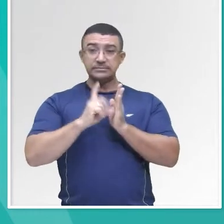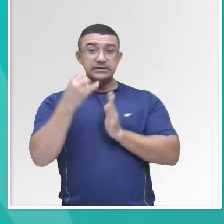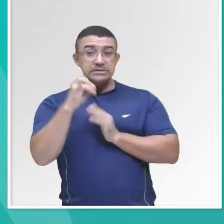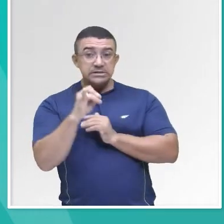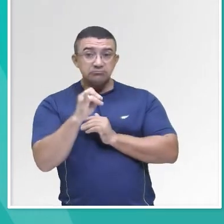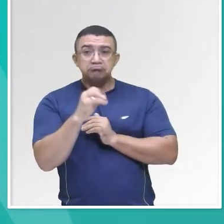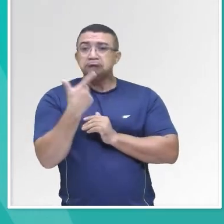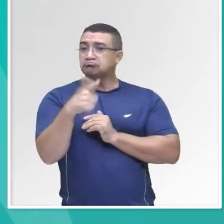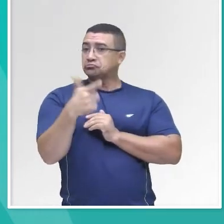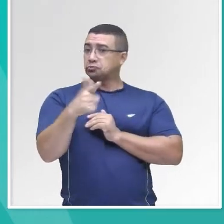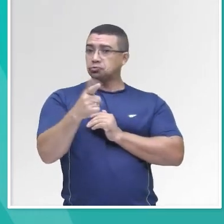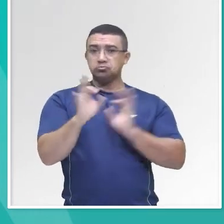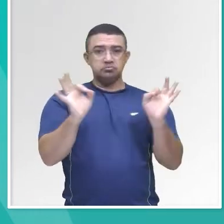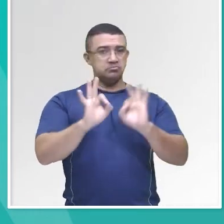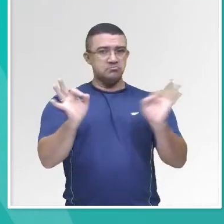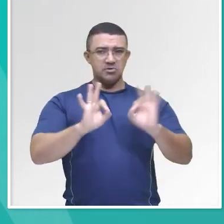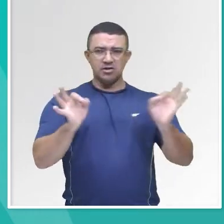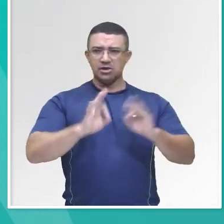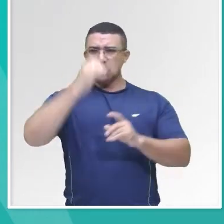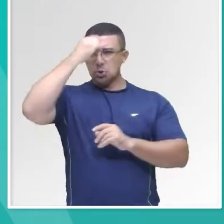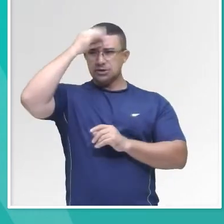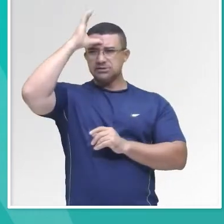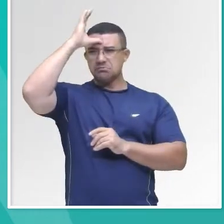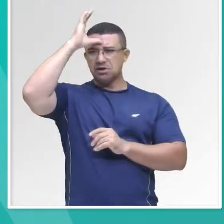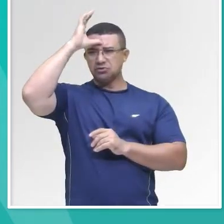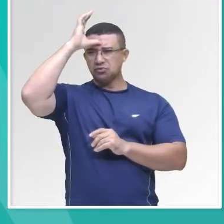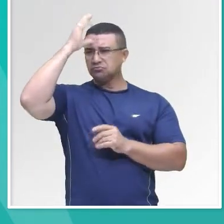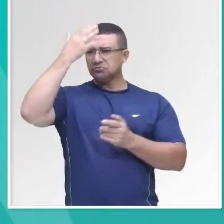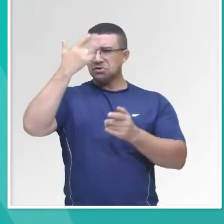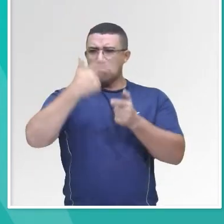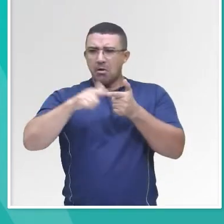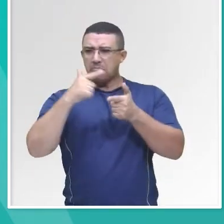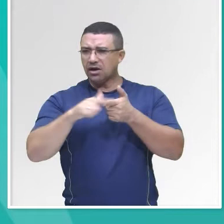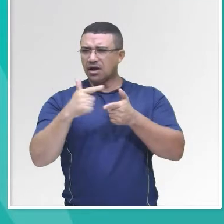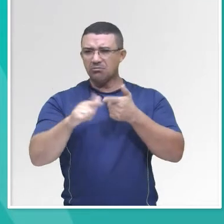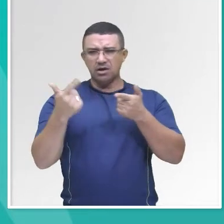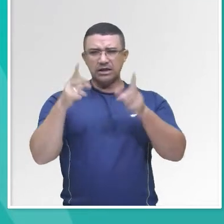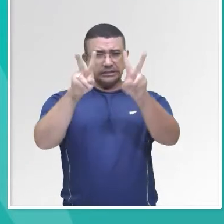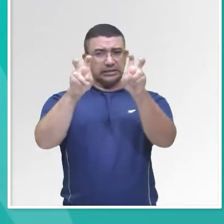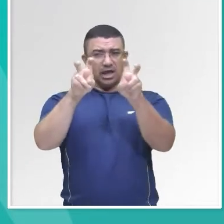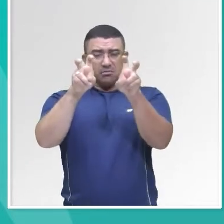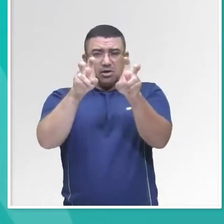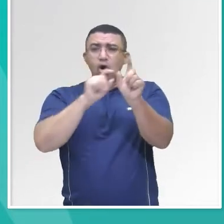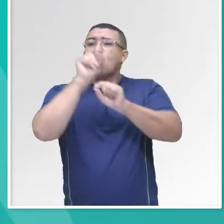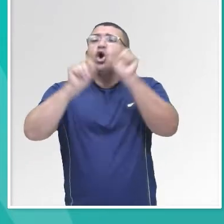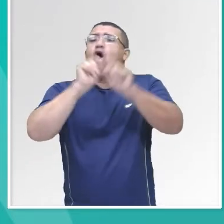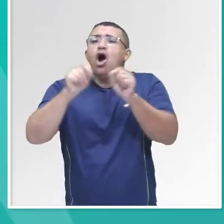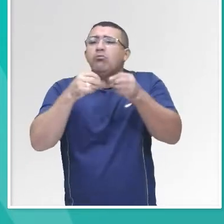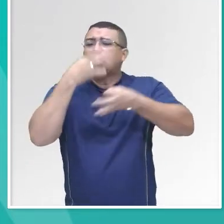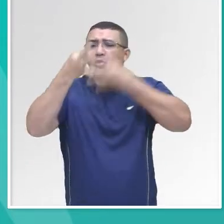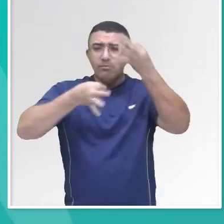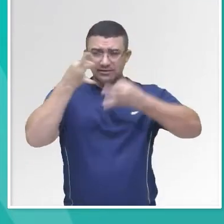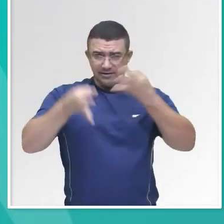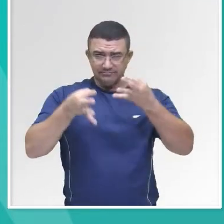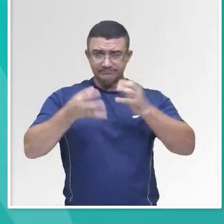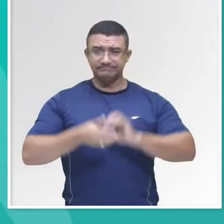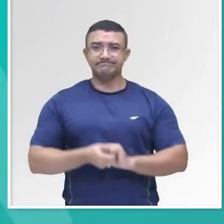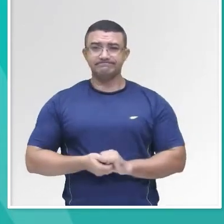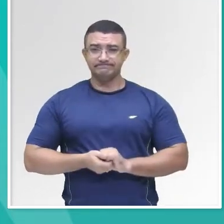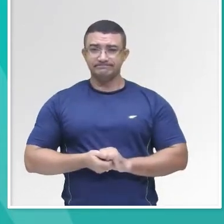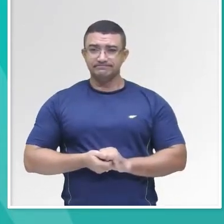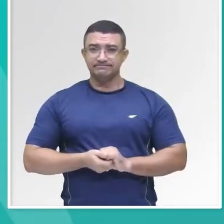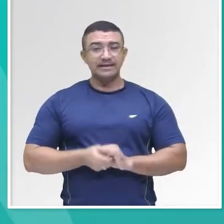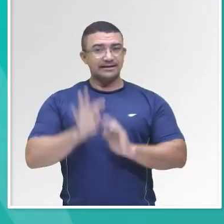alguma situação, de algum problema, gente, como é que eu vou argumentar, né? Os textos argumentativos, ao